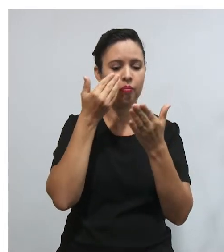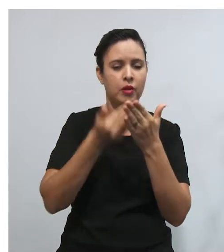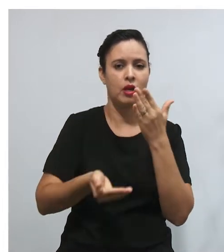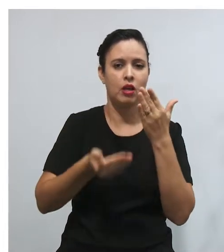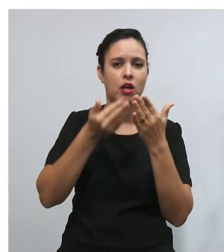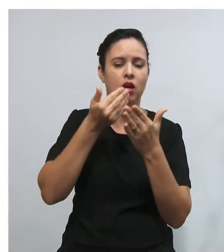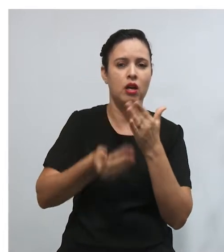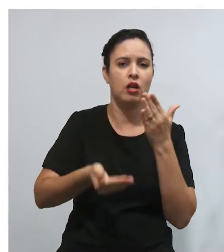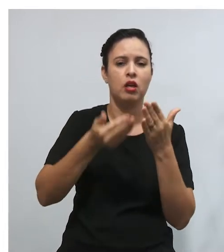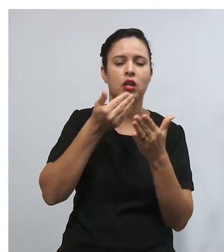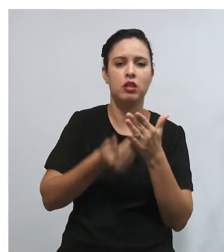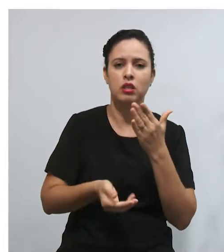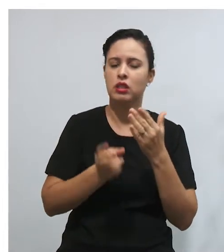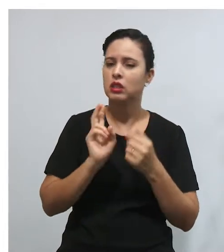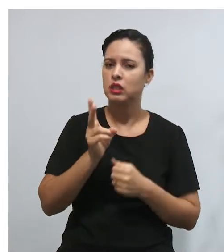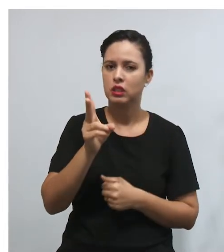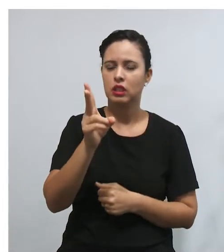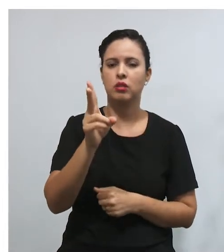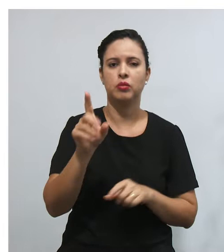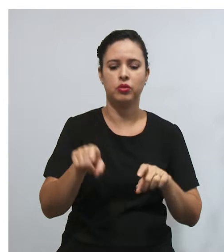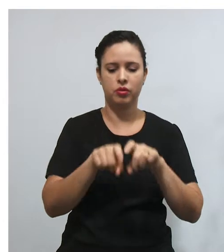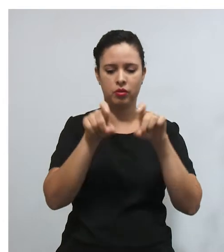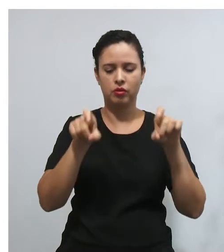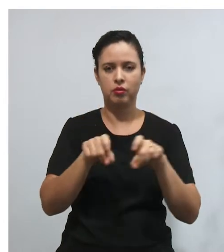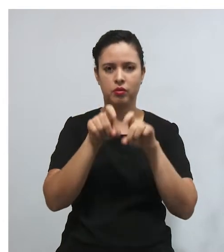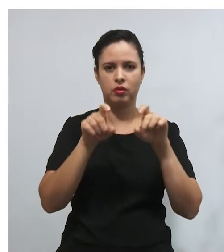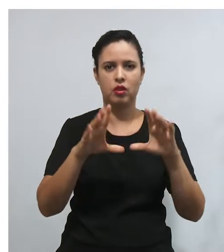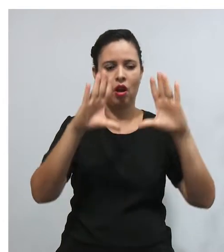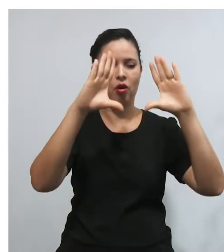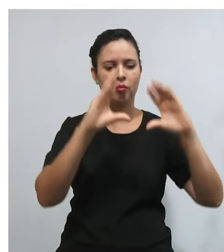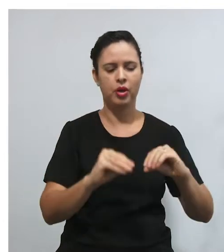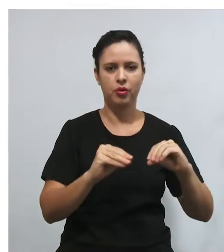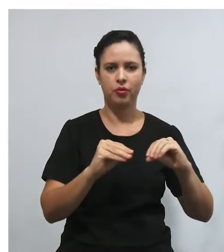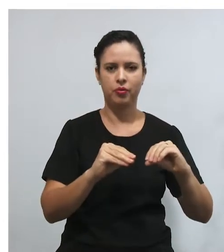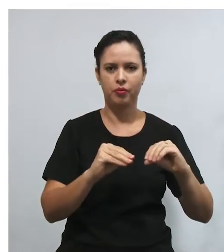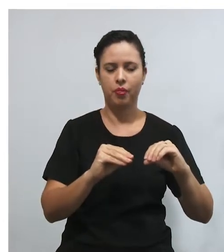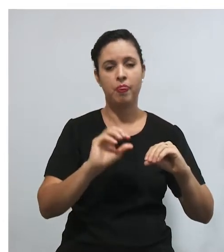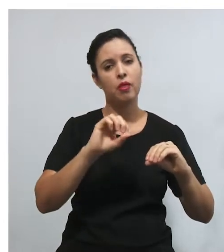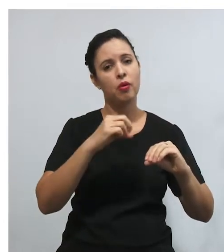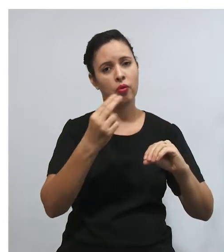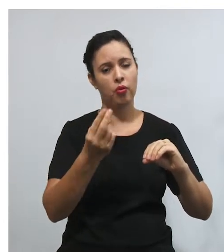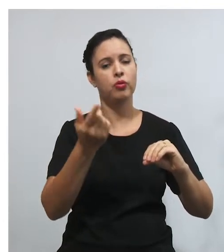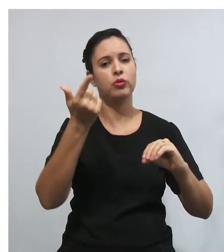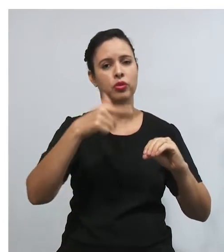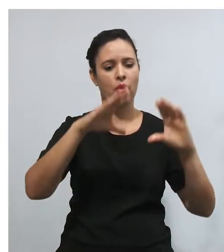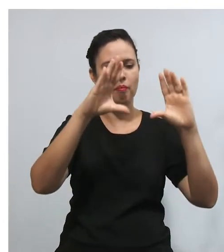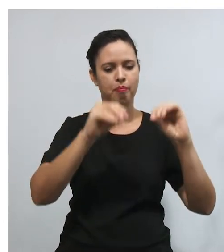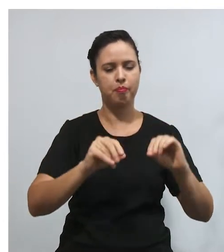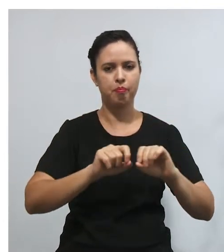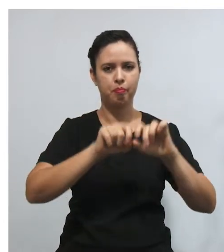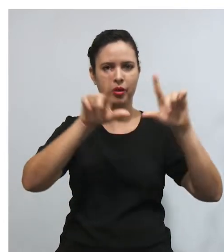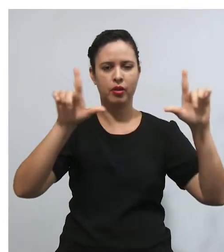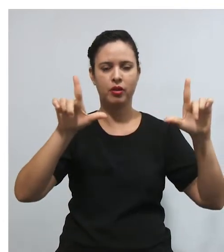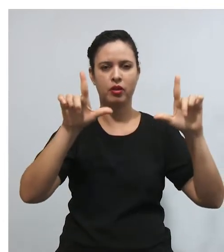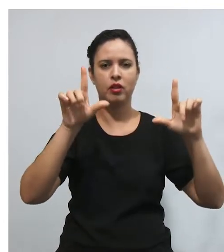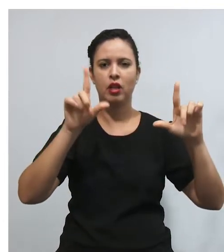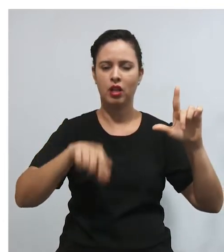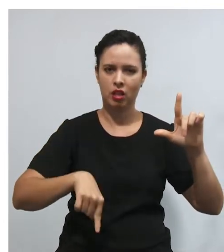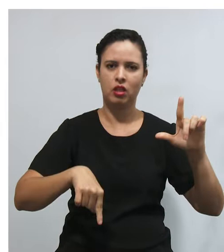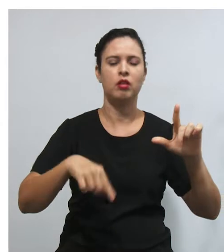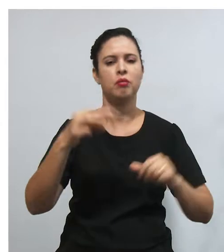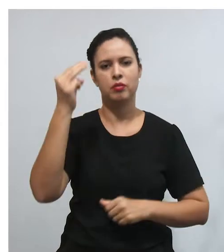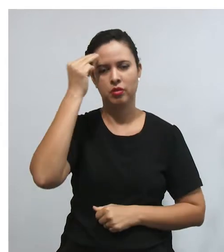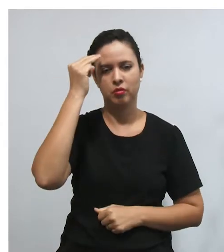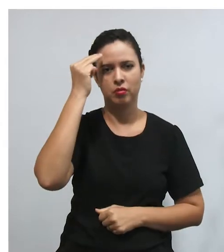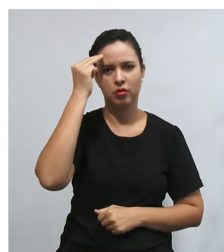perdidos toda vez que o computador é desligado ou reiniciado. Então, por isso que ela é chamada de uma memória volátil.